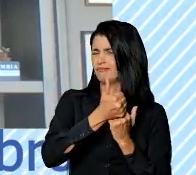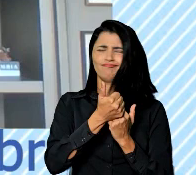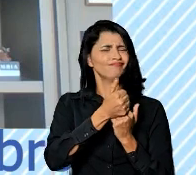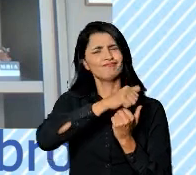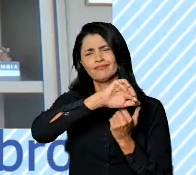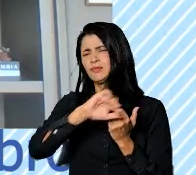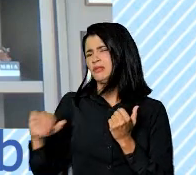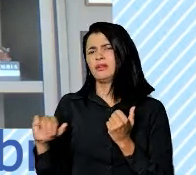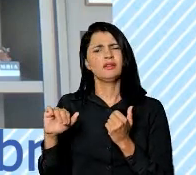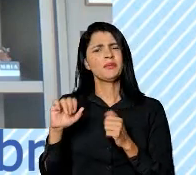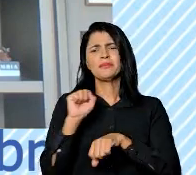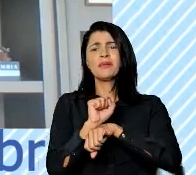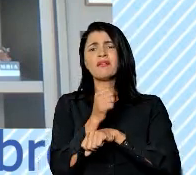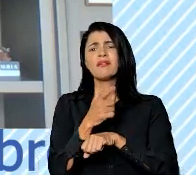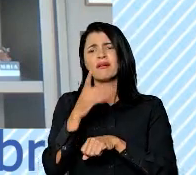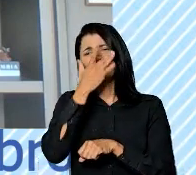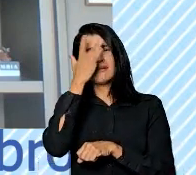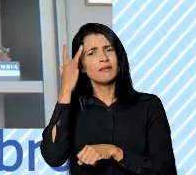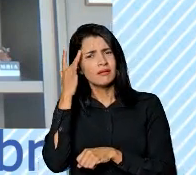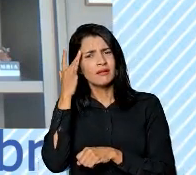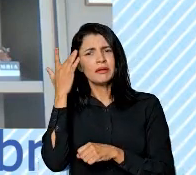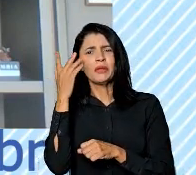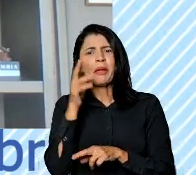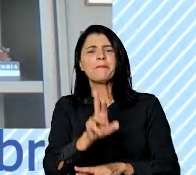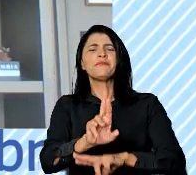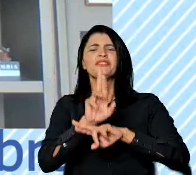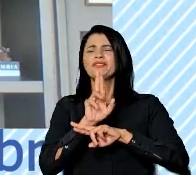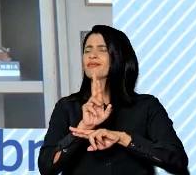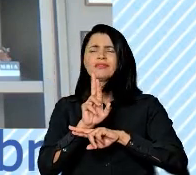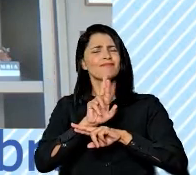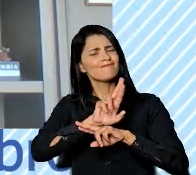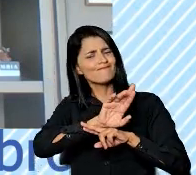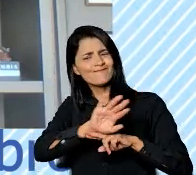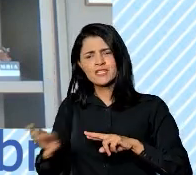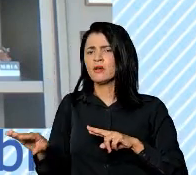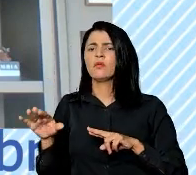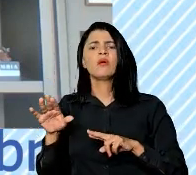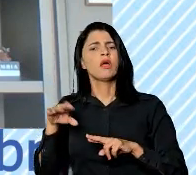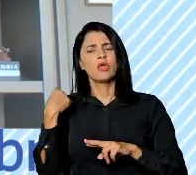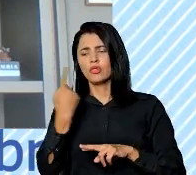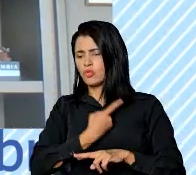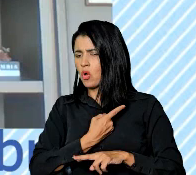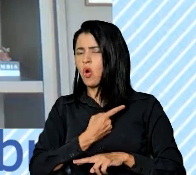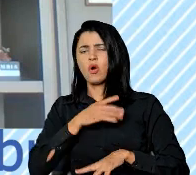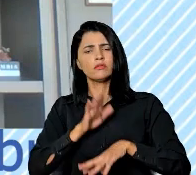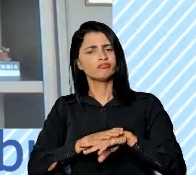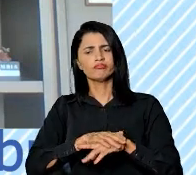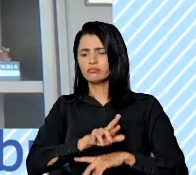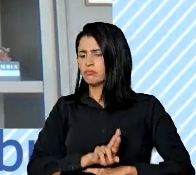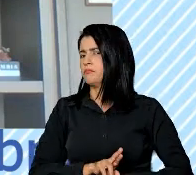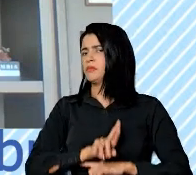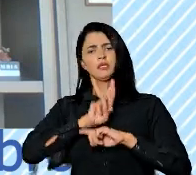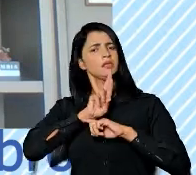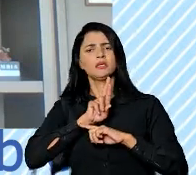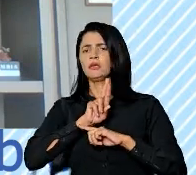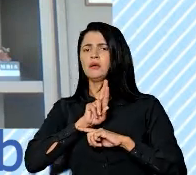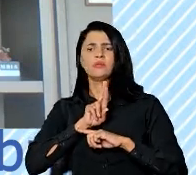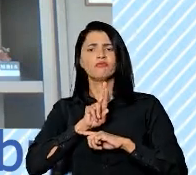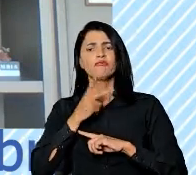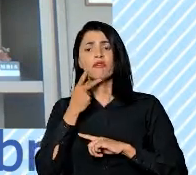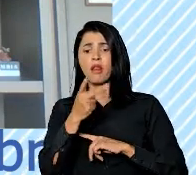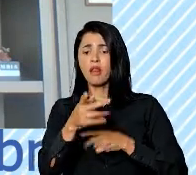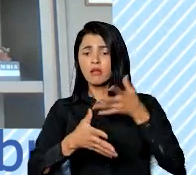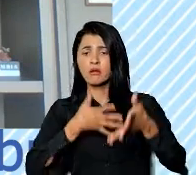mais esperar que alguém nos represente. Nós estamos nos representando. Nós estamos falando por nós.